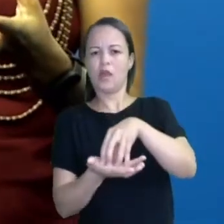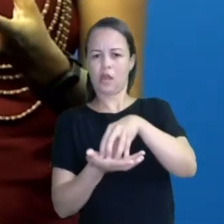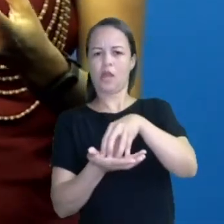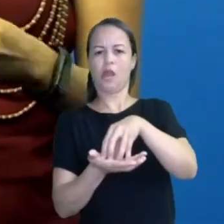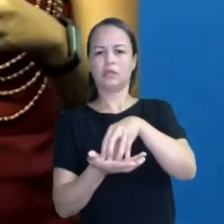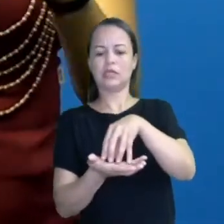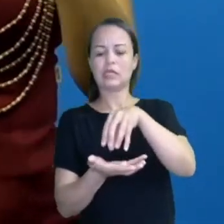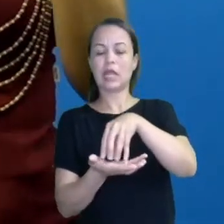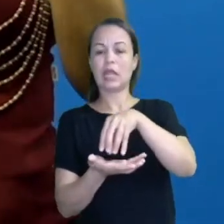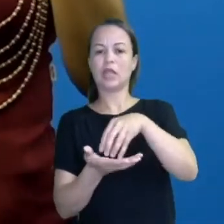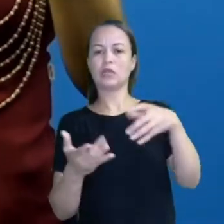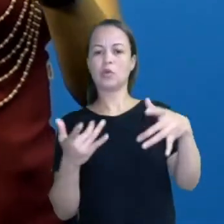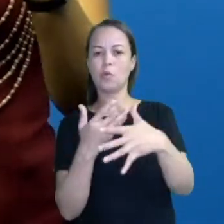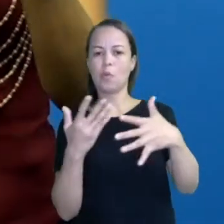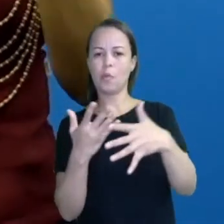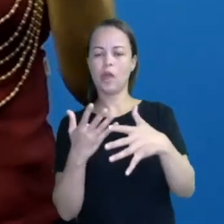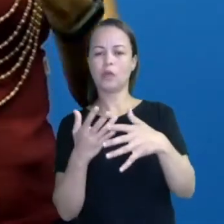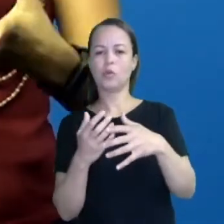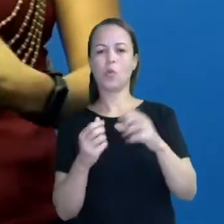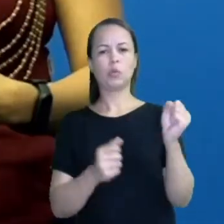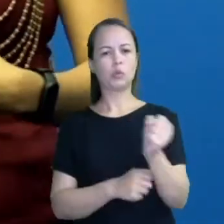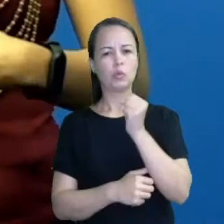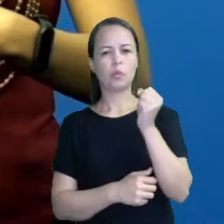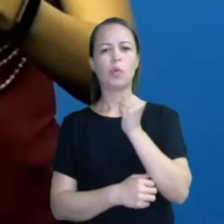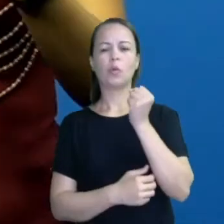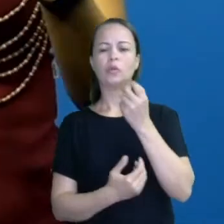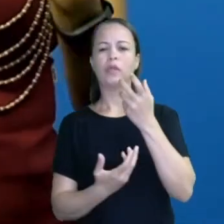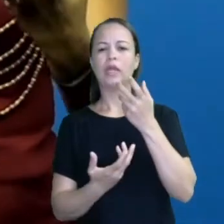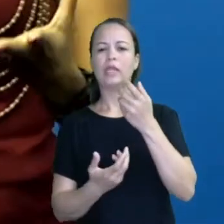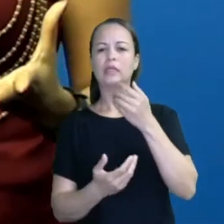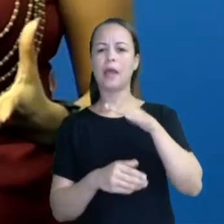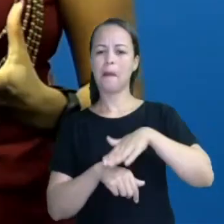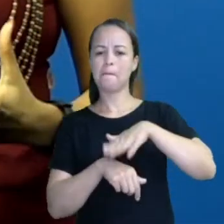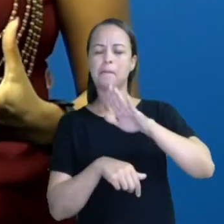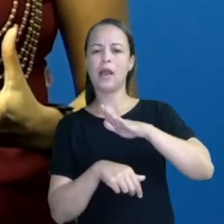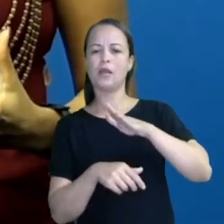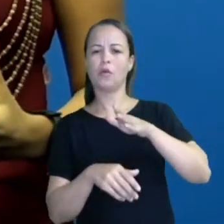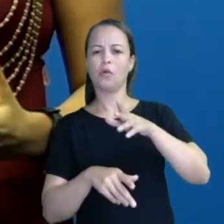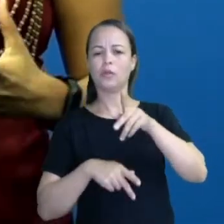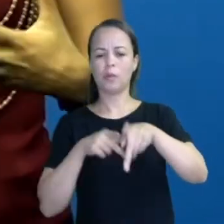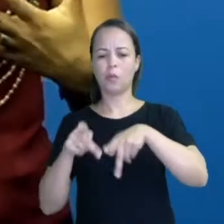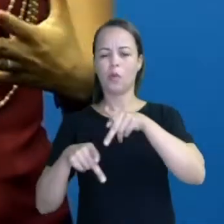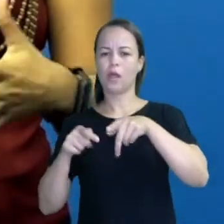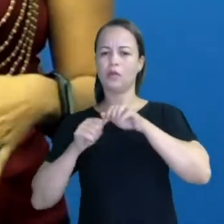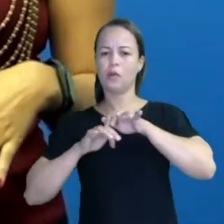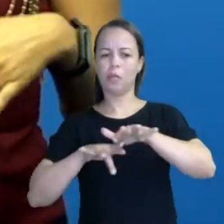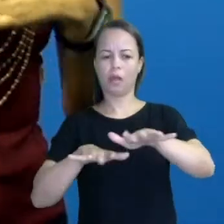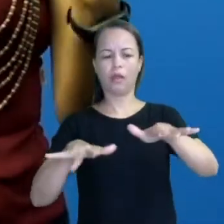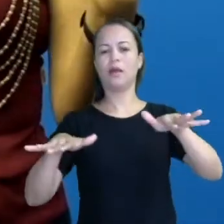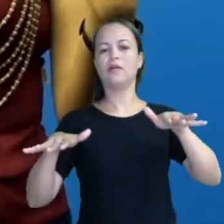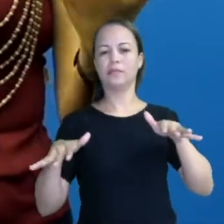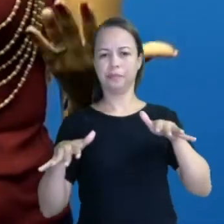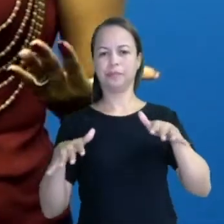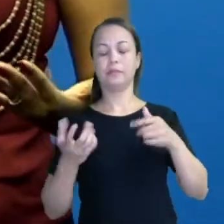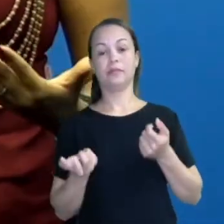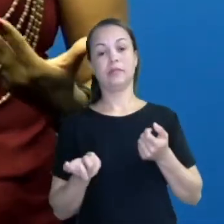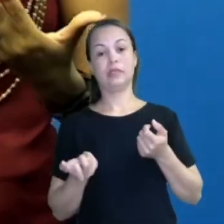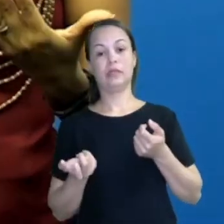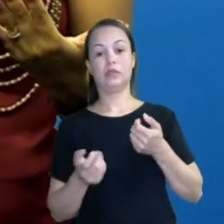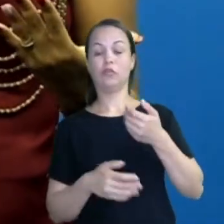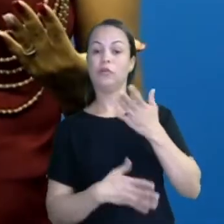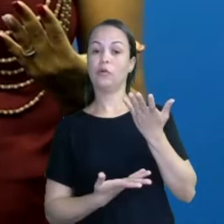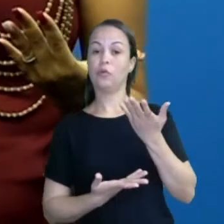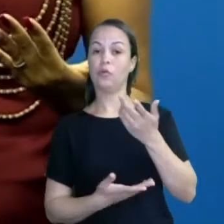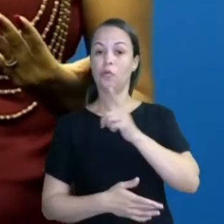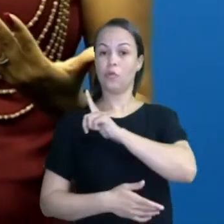centros urbanos, onde o poder aquisitivo está maior, onde tem mais circulação de pessoas e, querendo ou não, o governo, né,